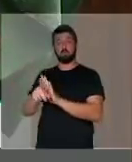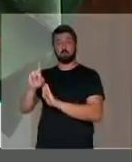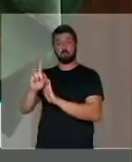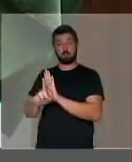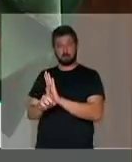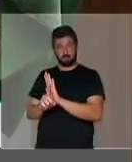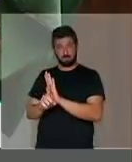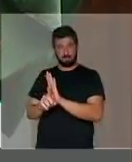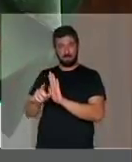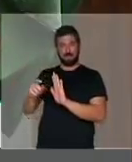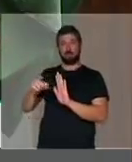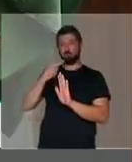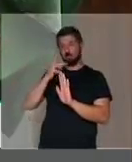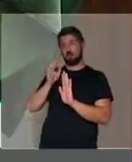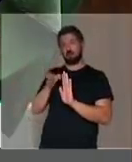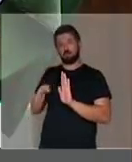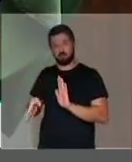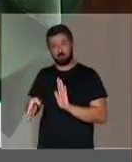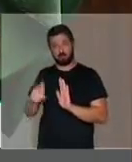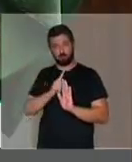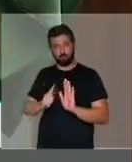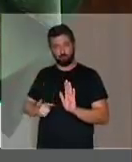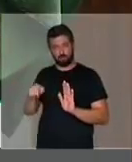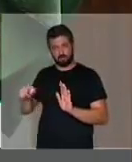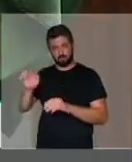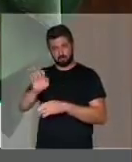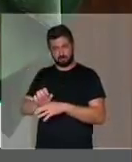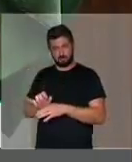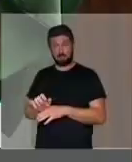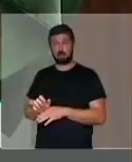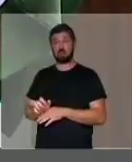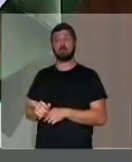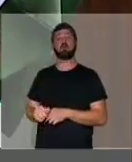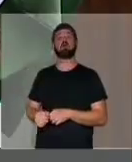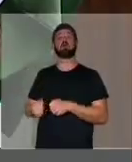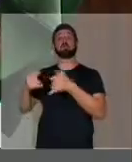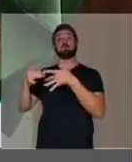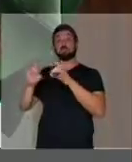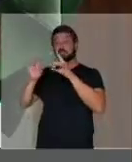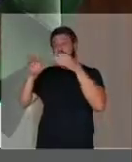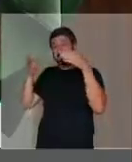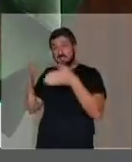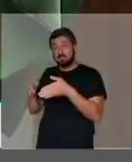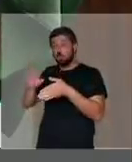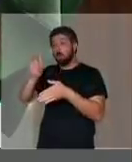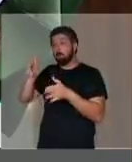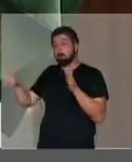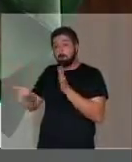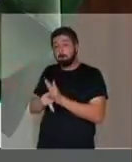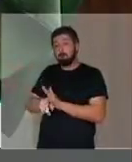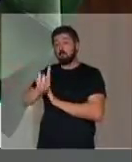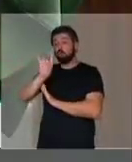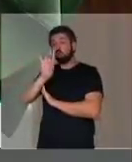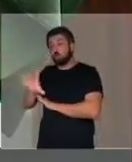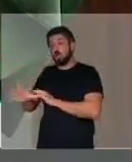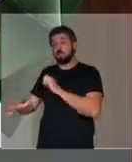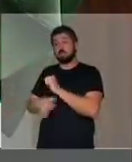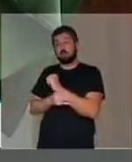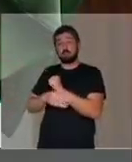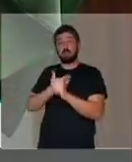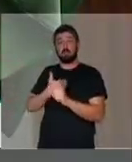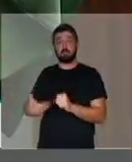decreto interventivo, resta claro que a intervenção é específica para a área de segurança pública,